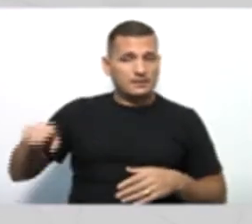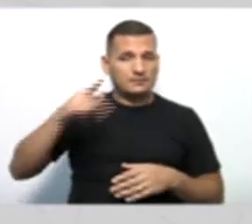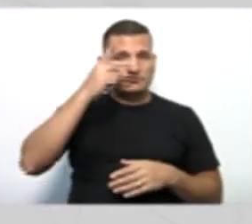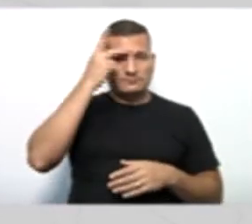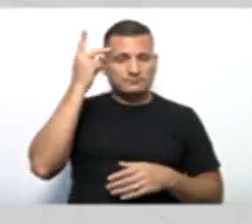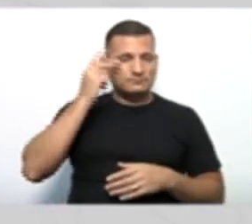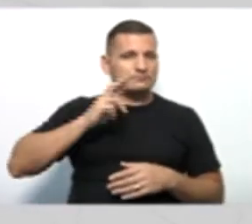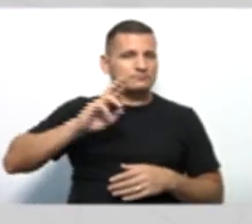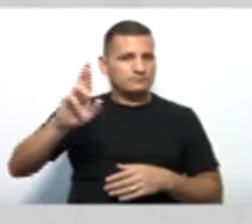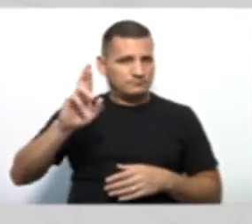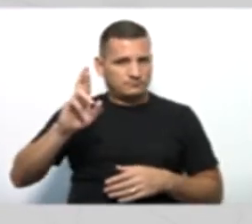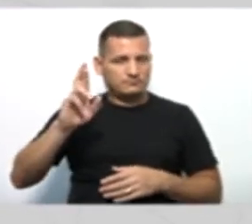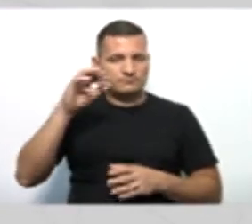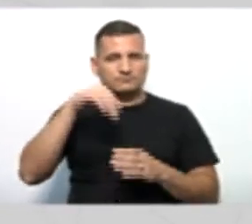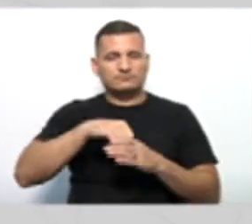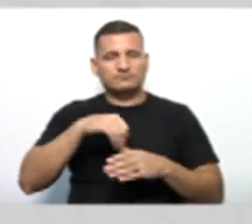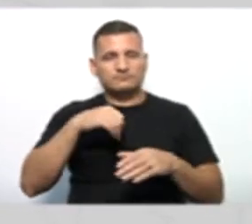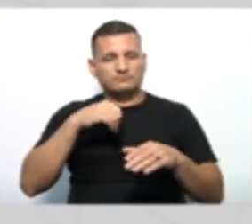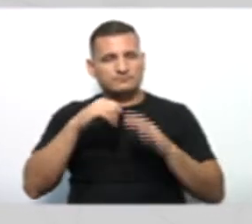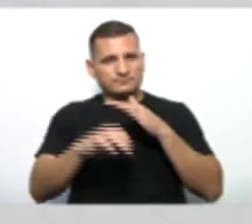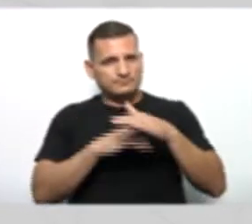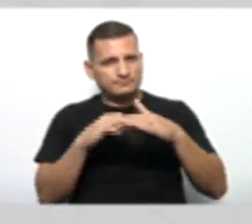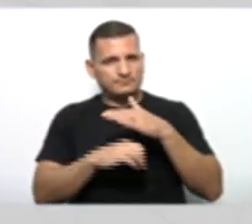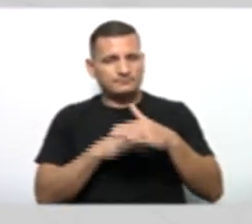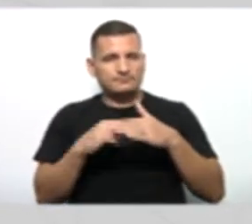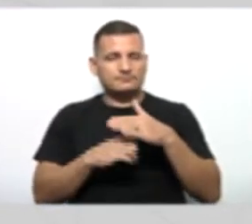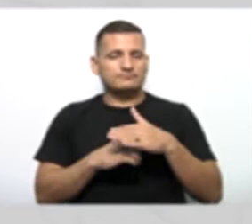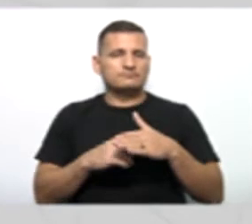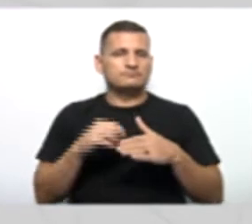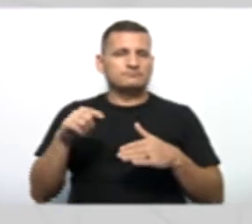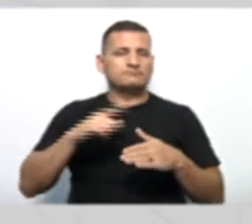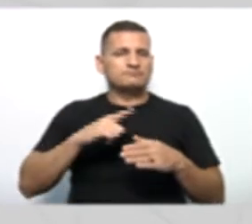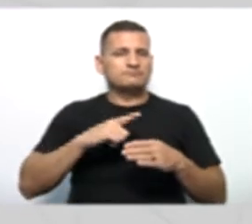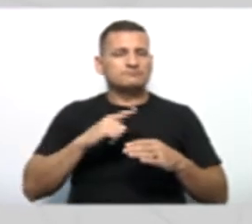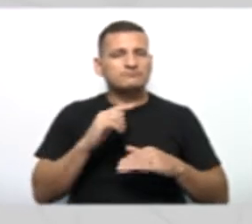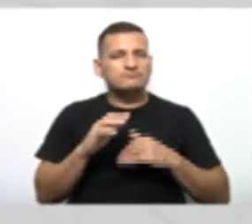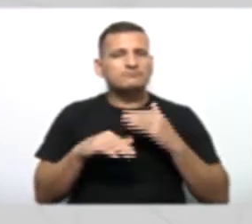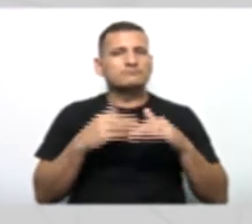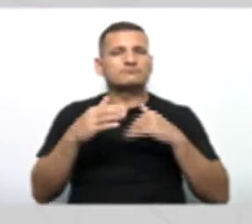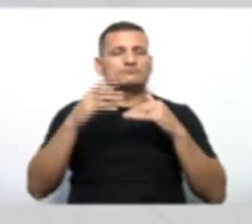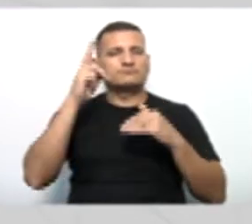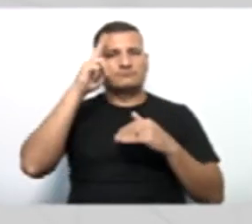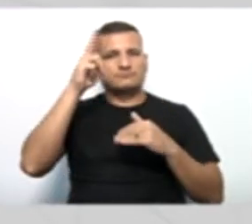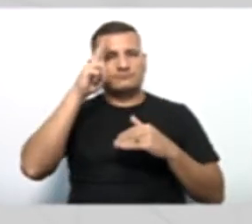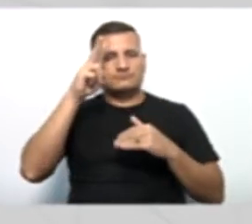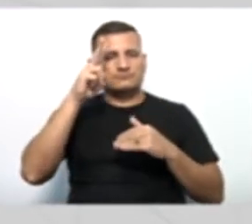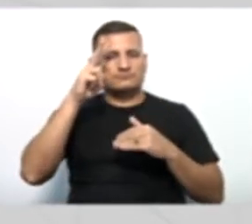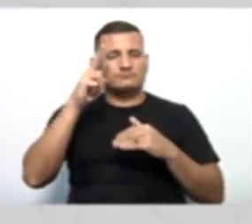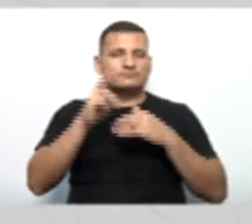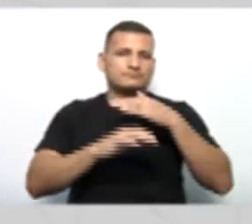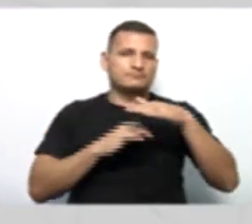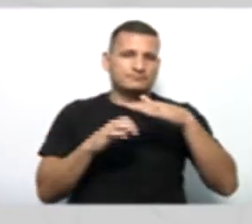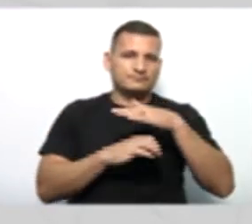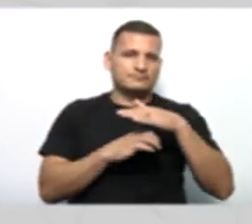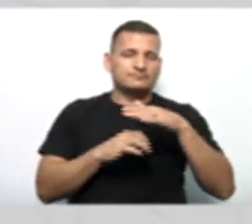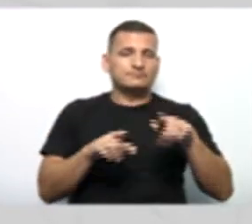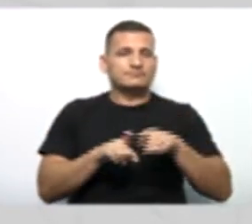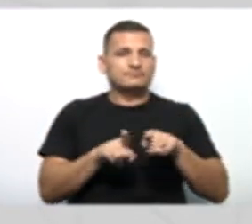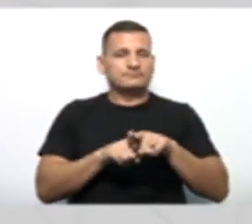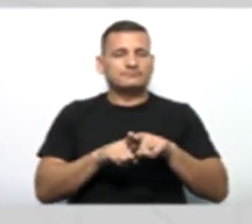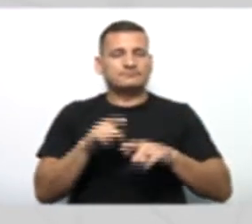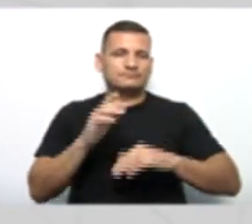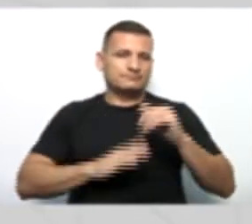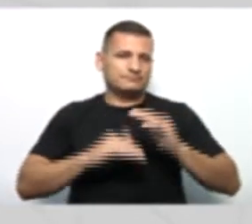pessoas no cotidiano da gestão do negócio constrói a reputação tanto da organização como dos próprios